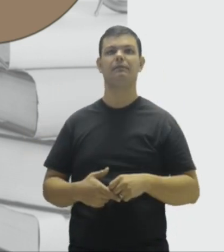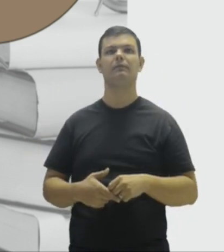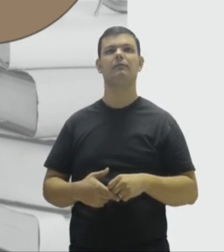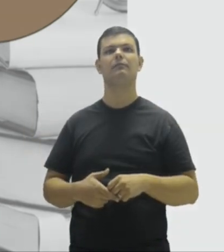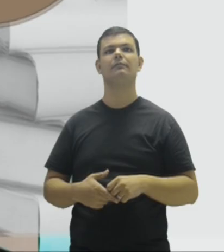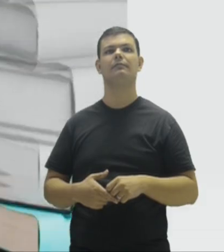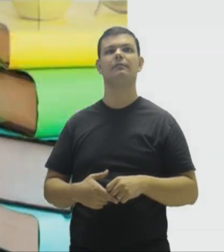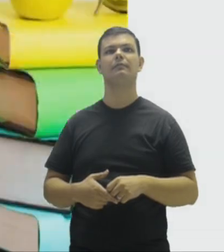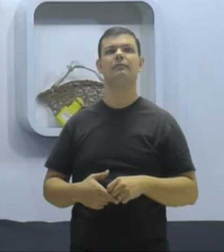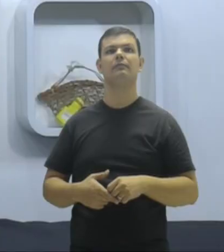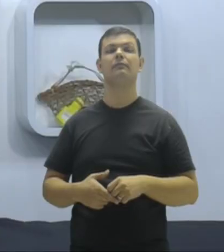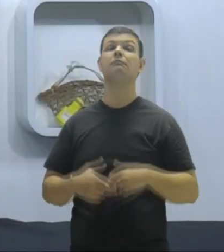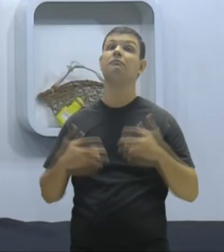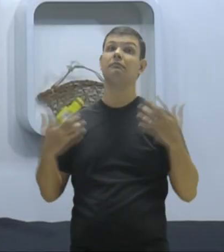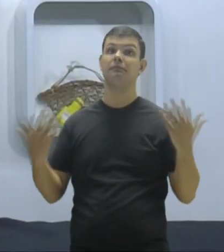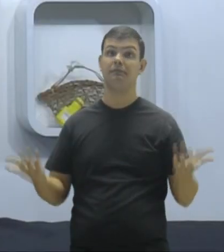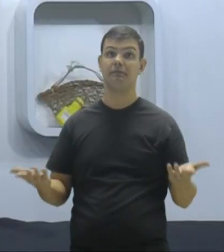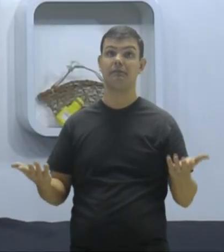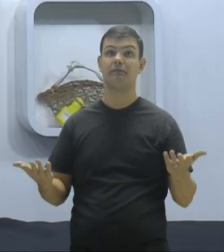vida. Pois bem,